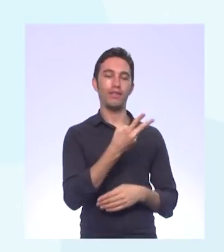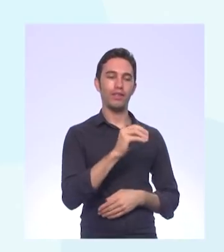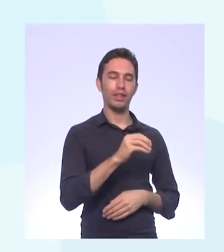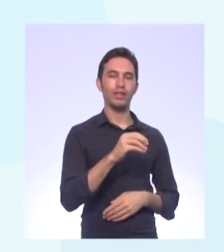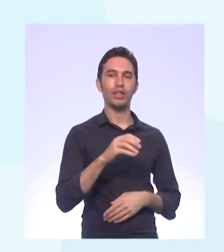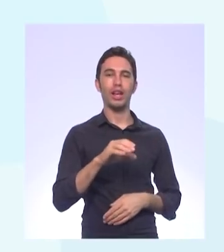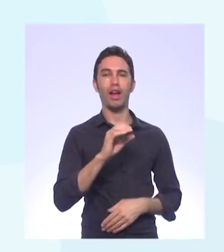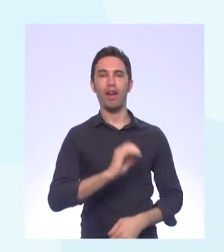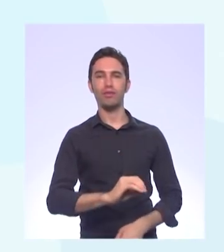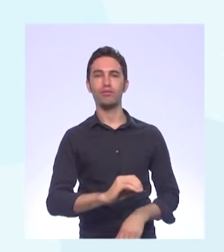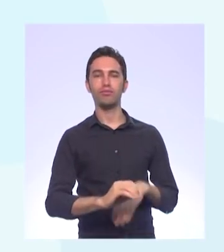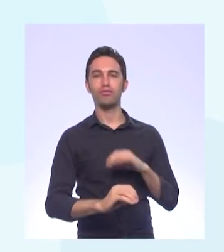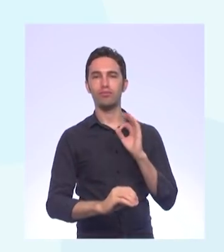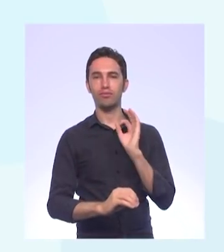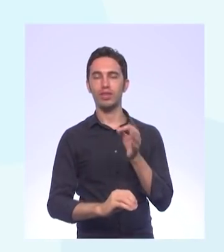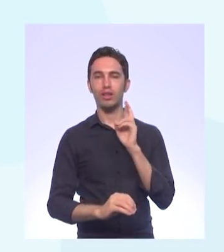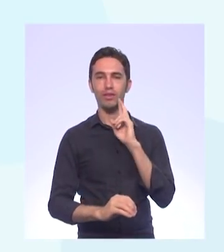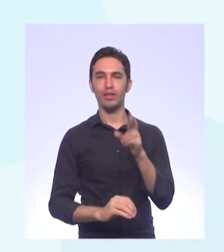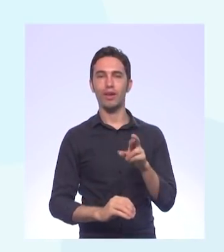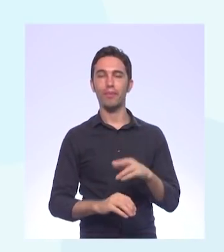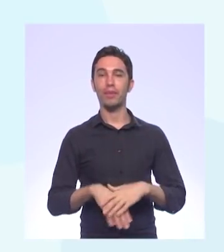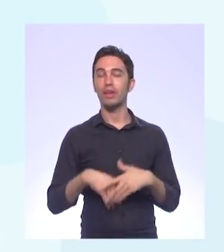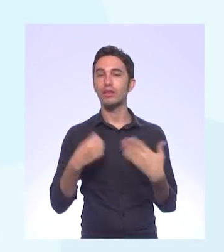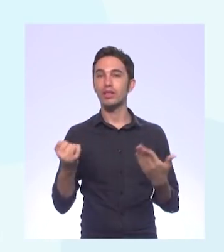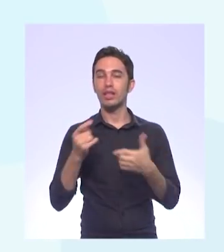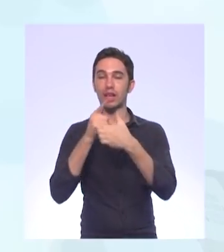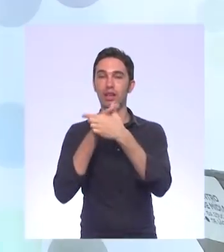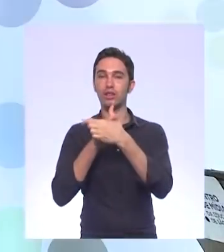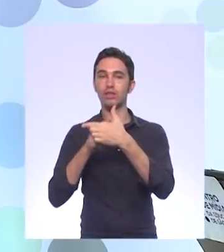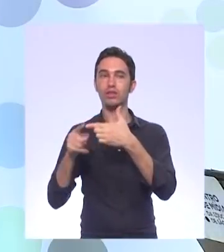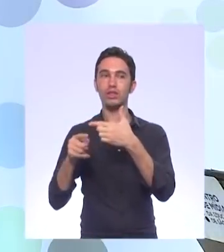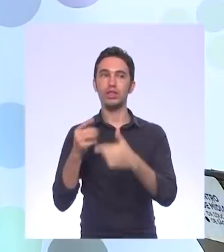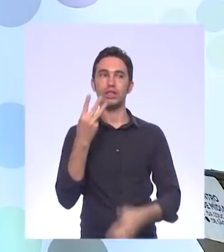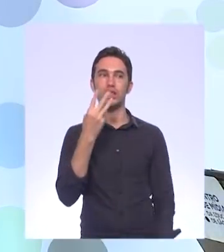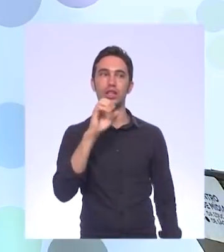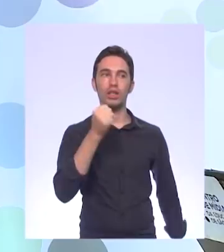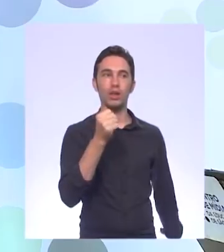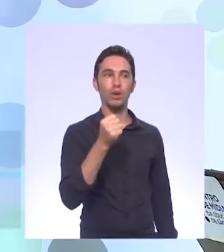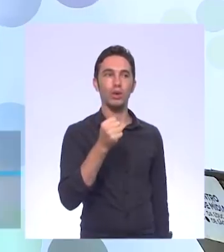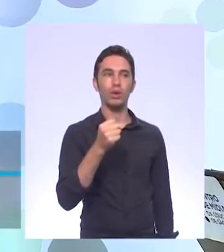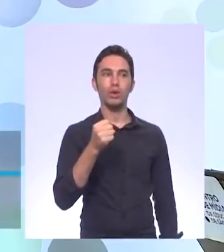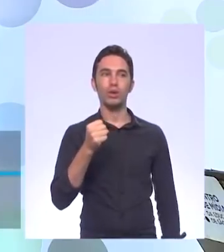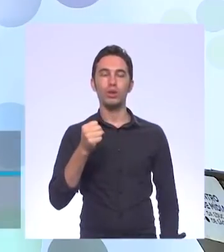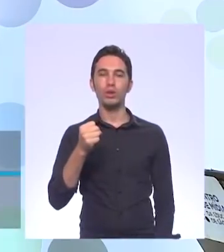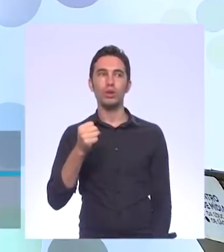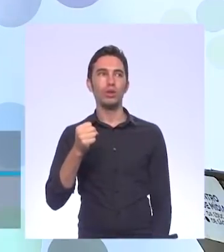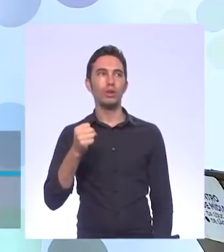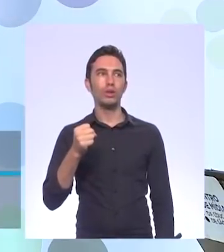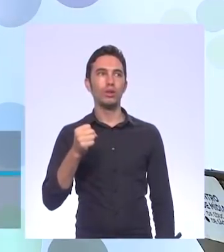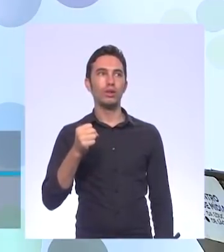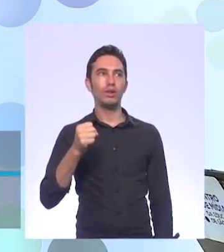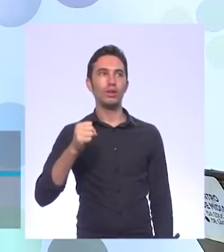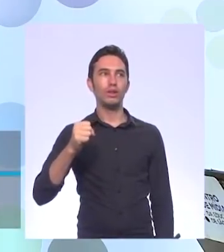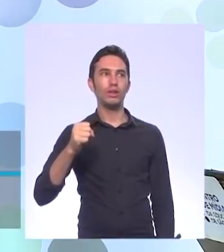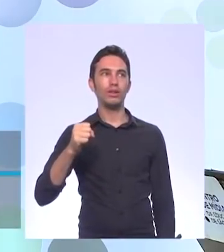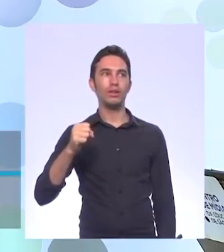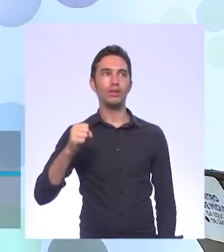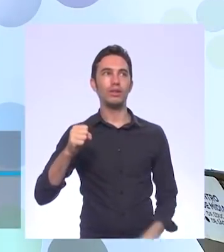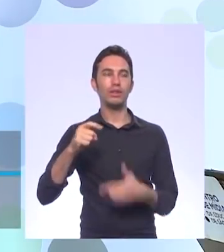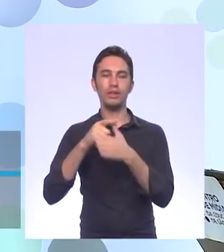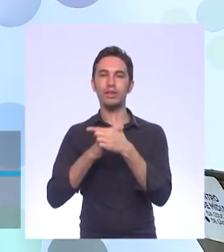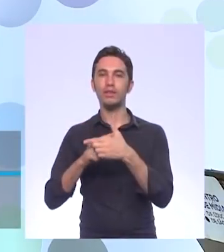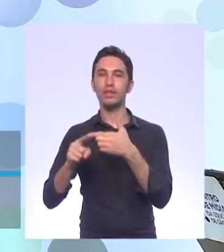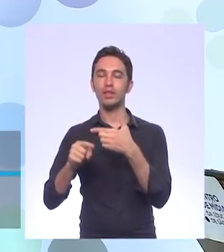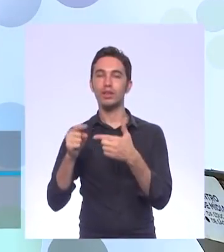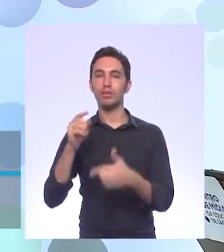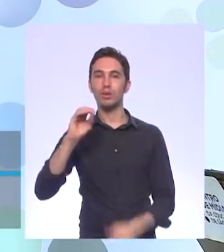continha de menos então quando Eu dividi 30 nós somos por quatro centésimos a gente tem o resultado de 95